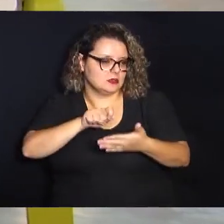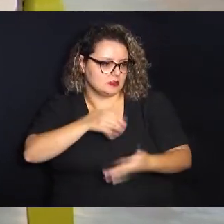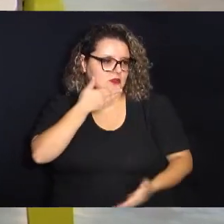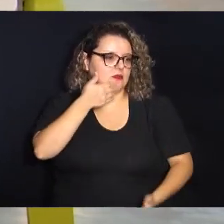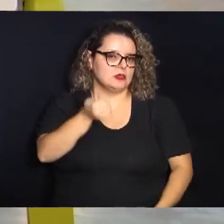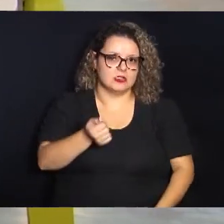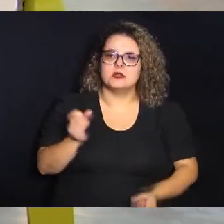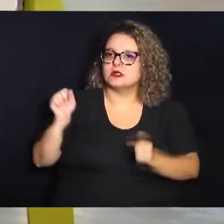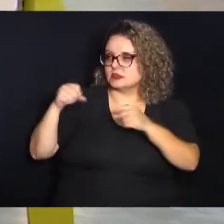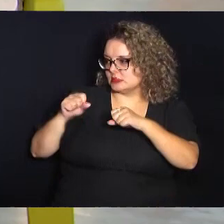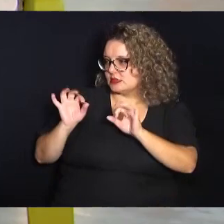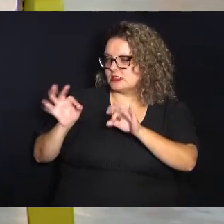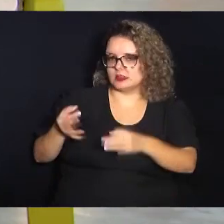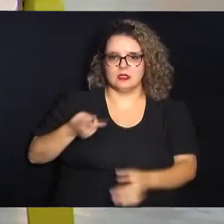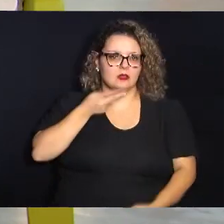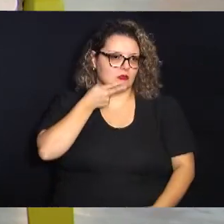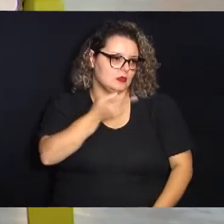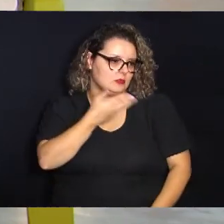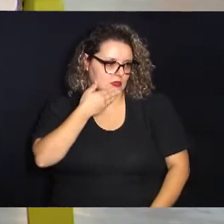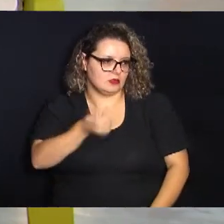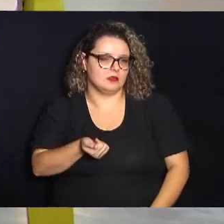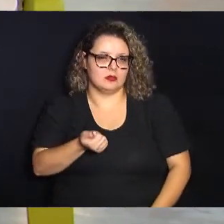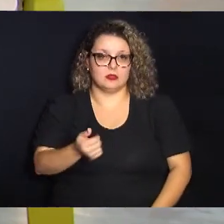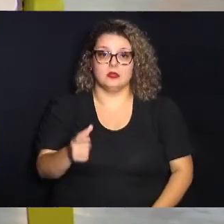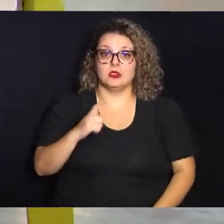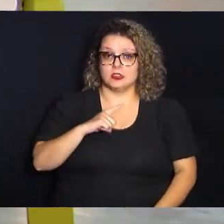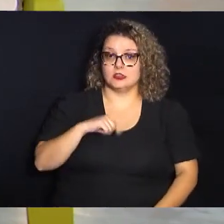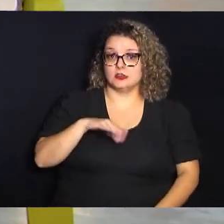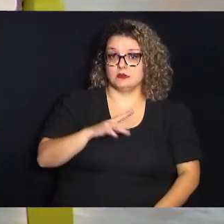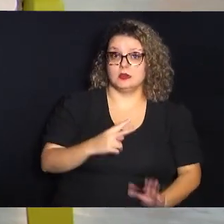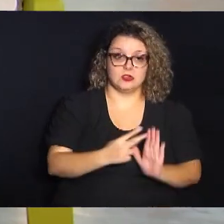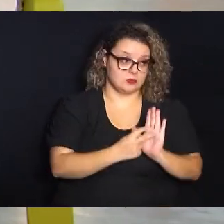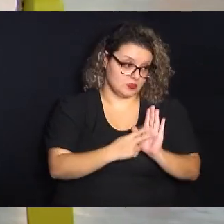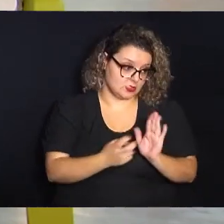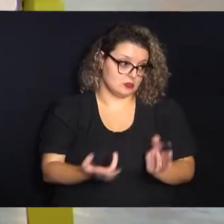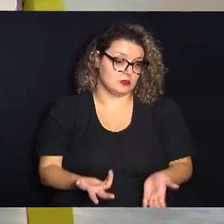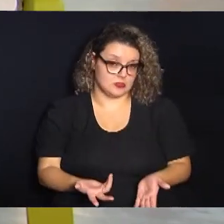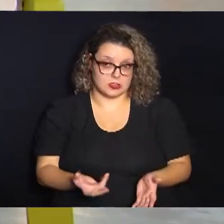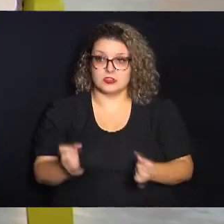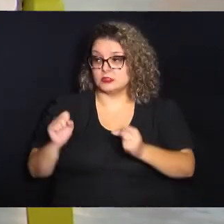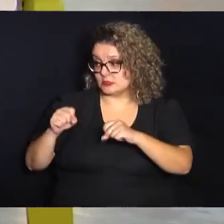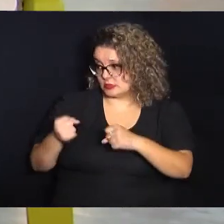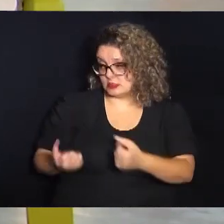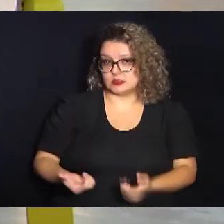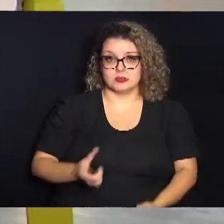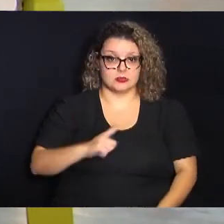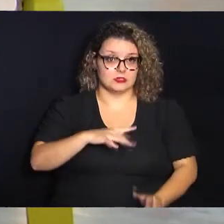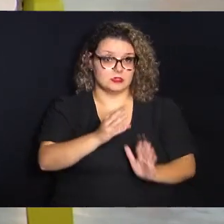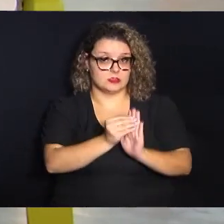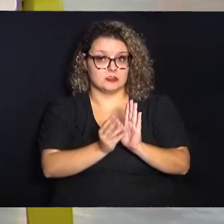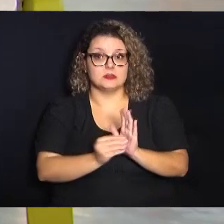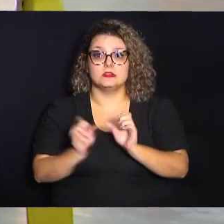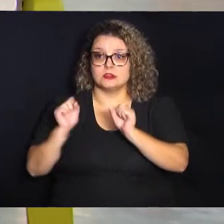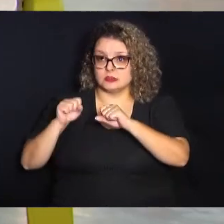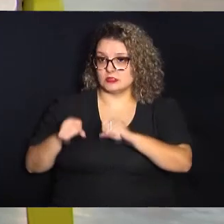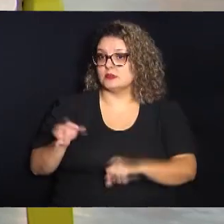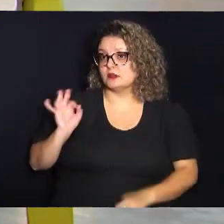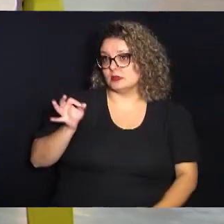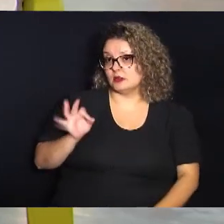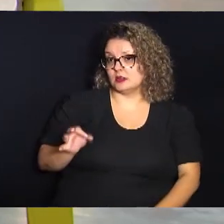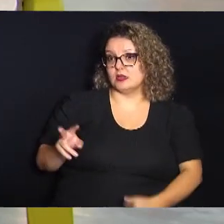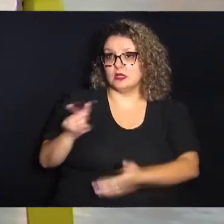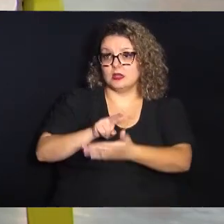escrever melhor, com né? certeza. Você falar melhor, você ter mais vocabulário, você ter mais conteúdo, né?